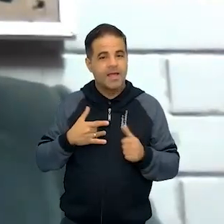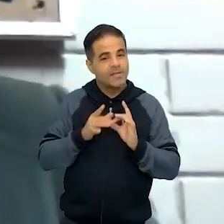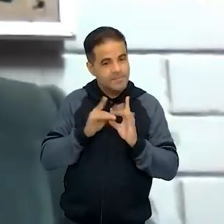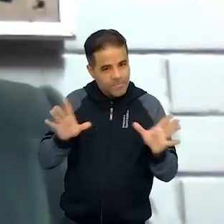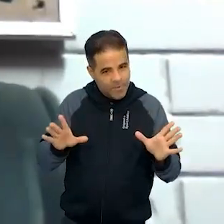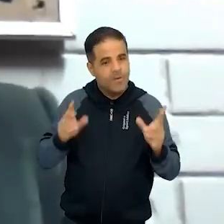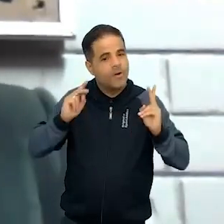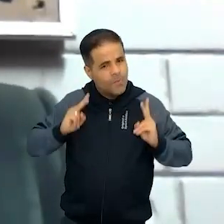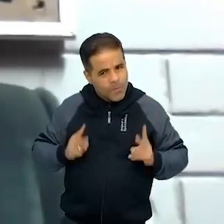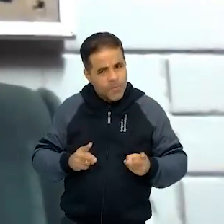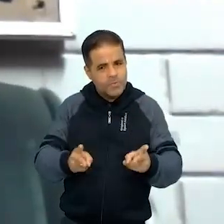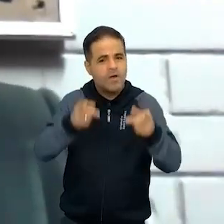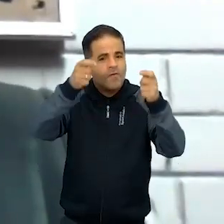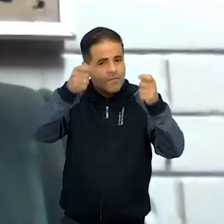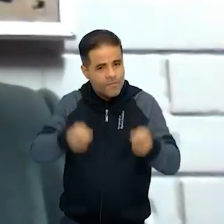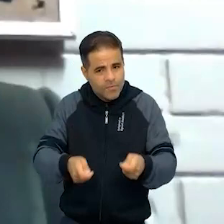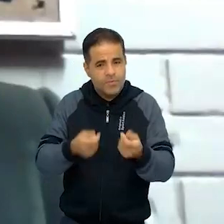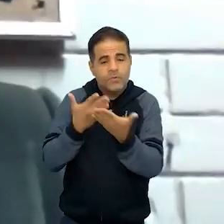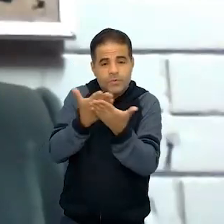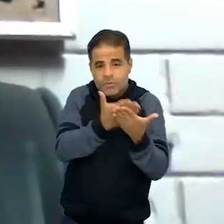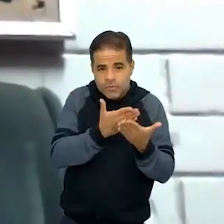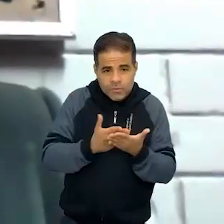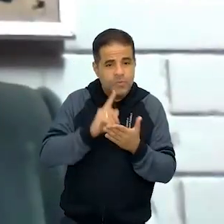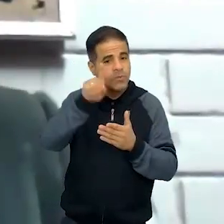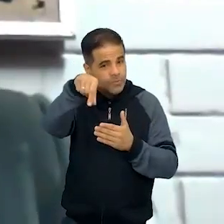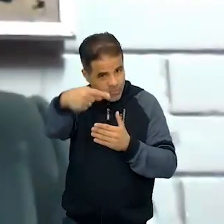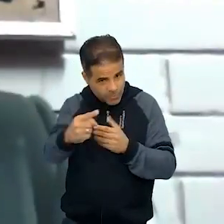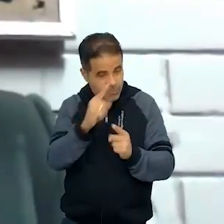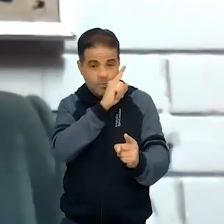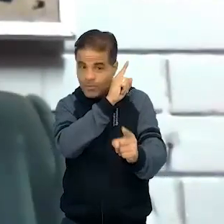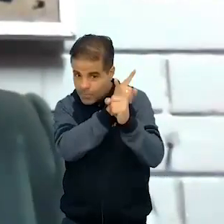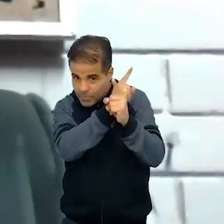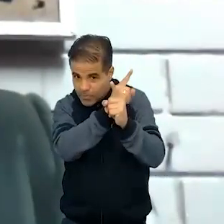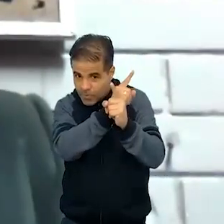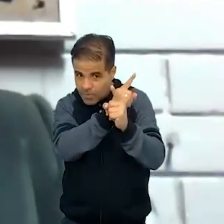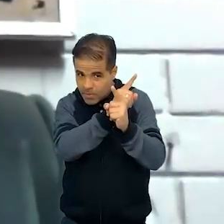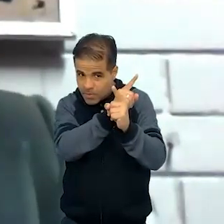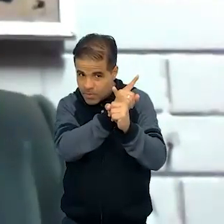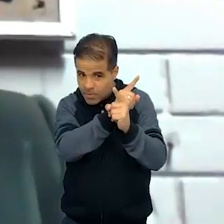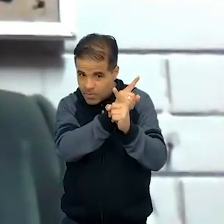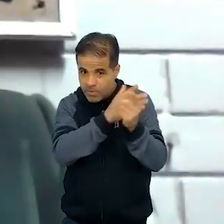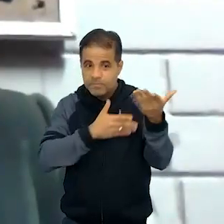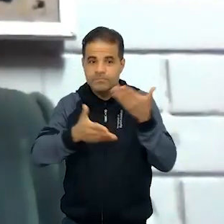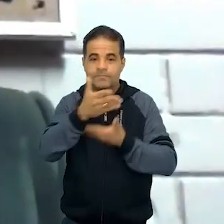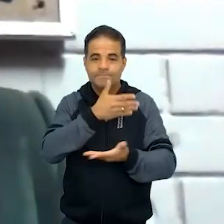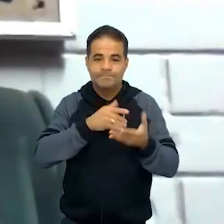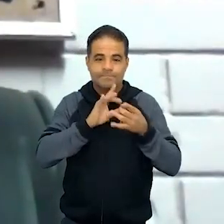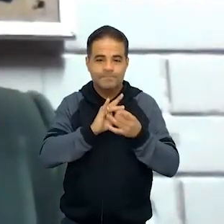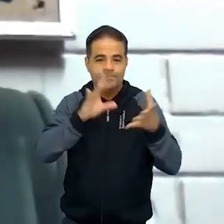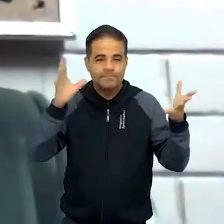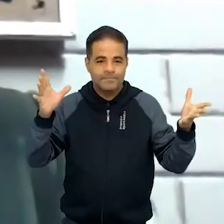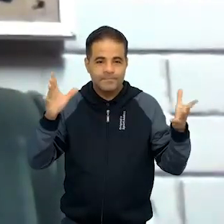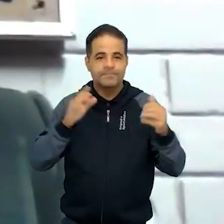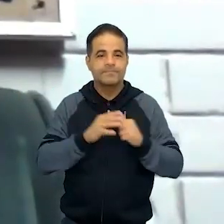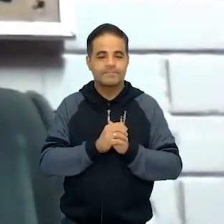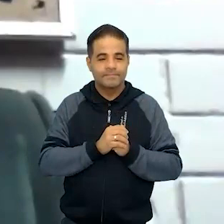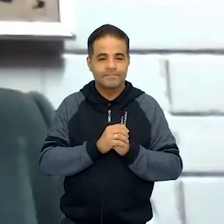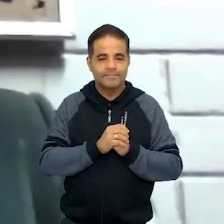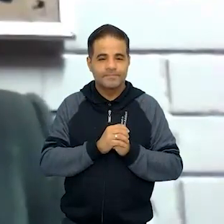dispostos, né, a continuar firmes aí no estudo no próximo encontro. Vou descompartilhar a tela.